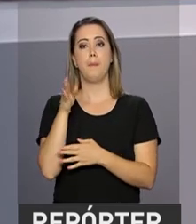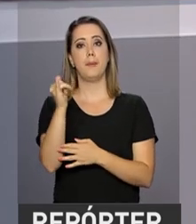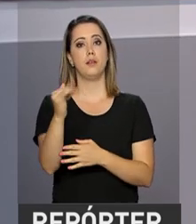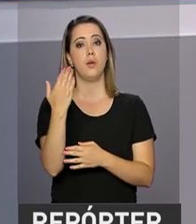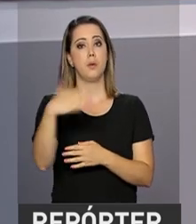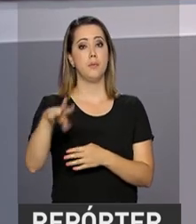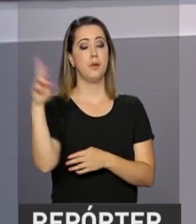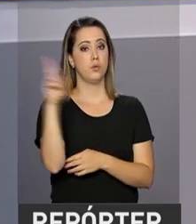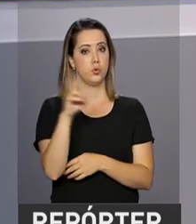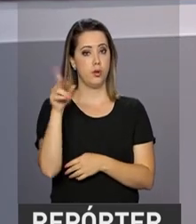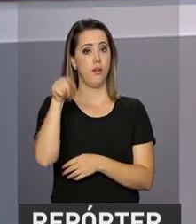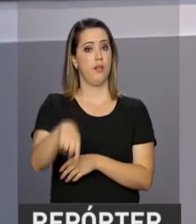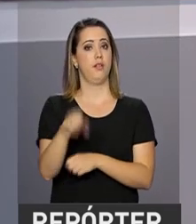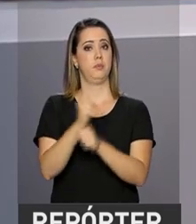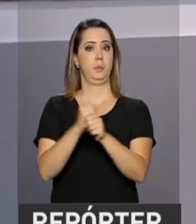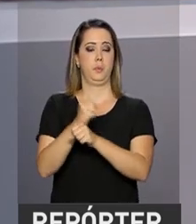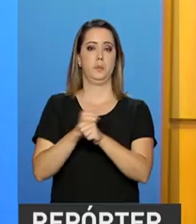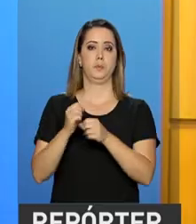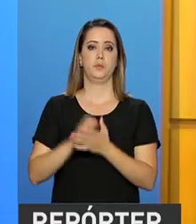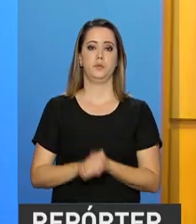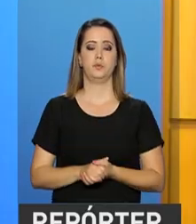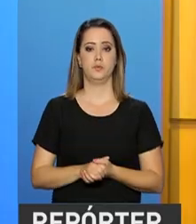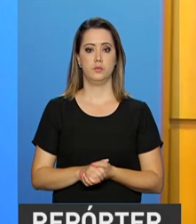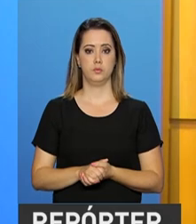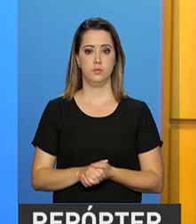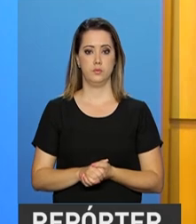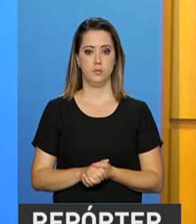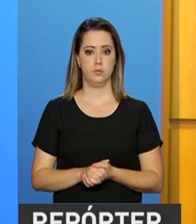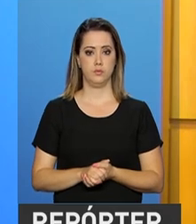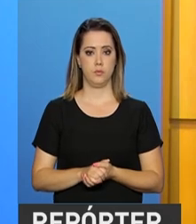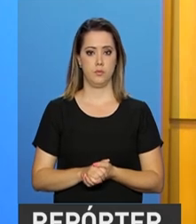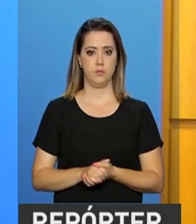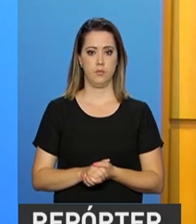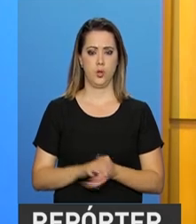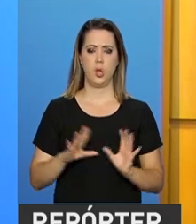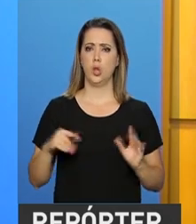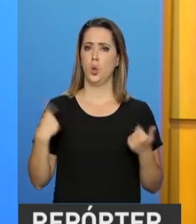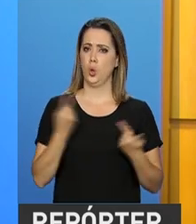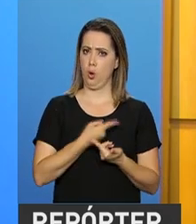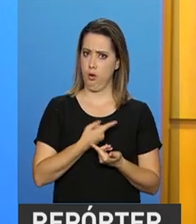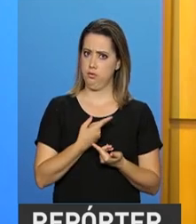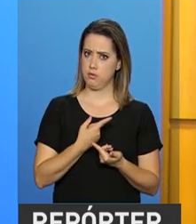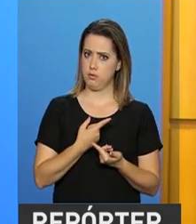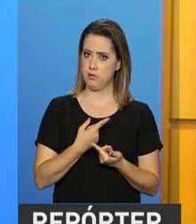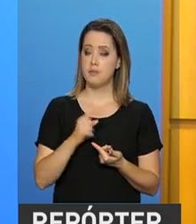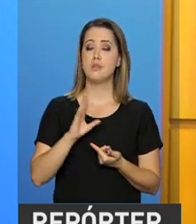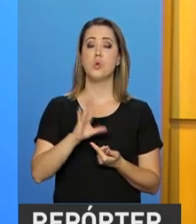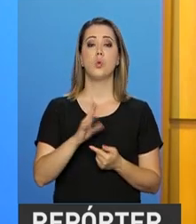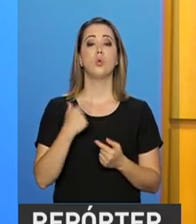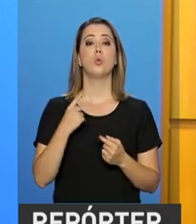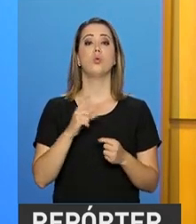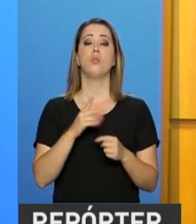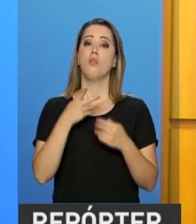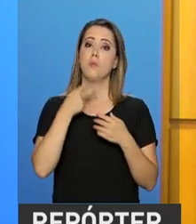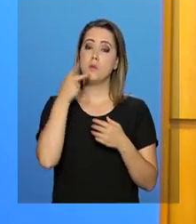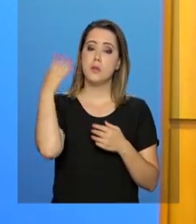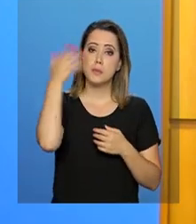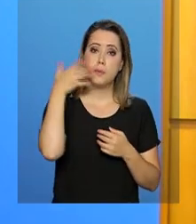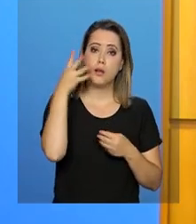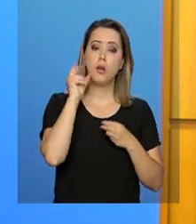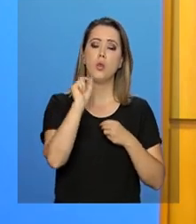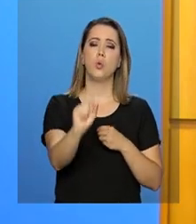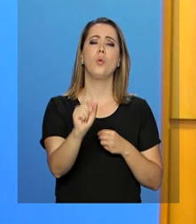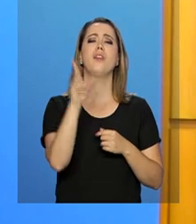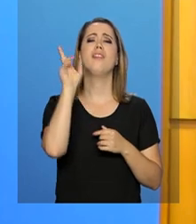Dea somente neste ano dando um cenário muito rapidamente sobre o que é